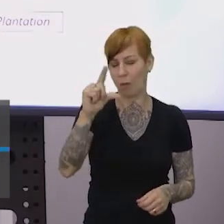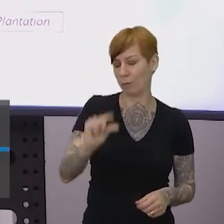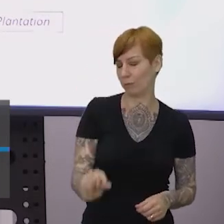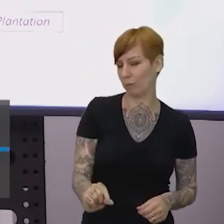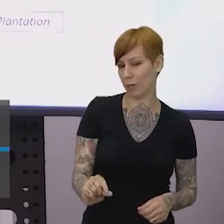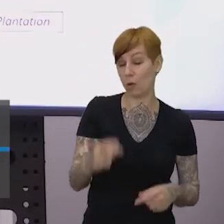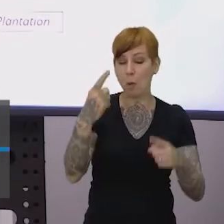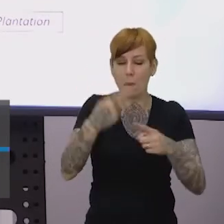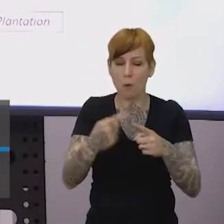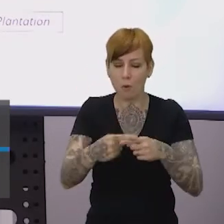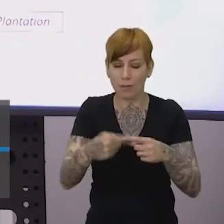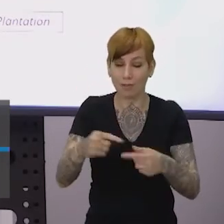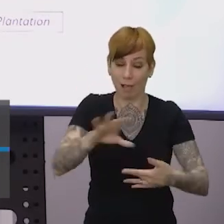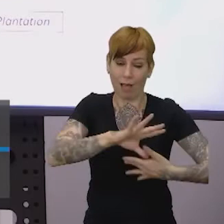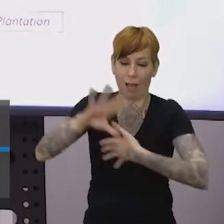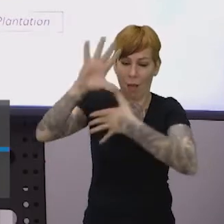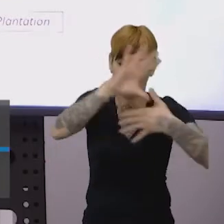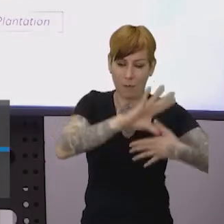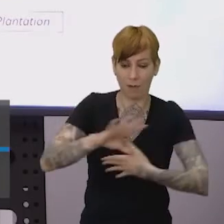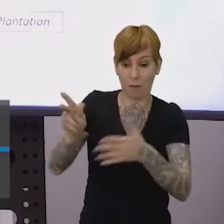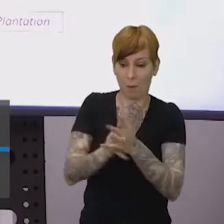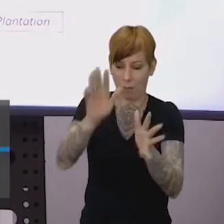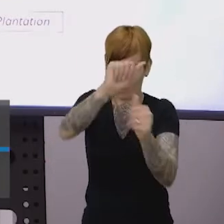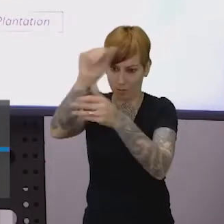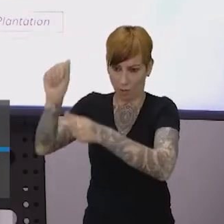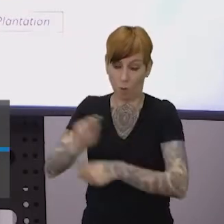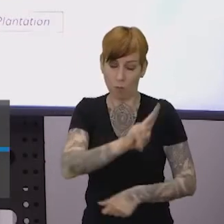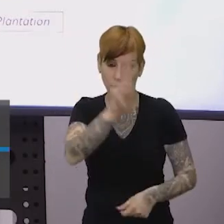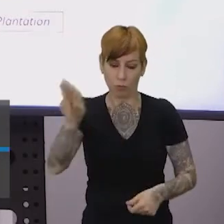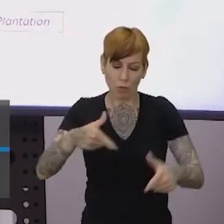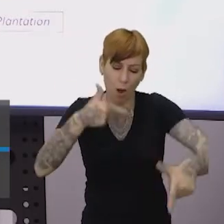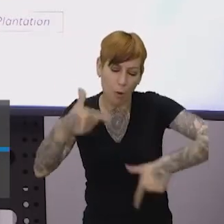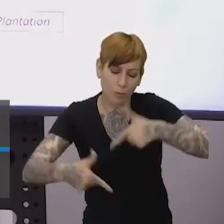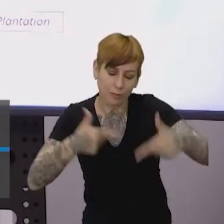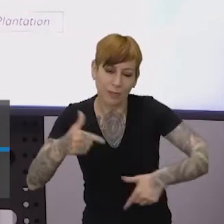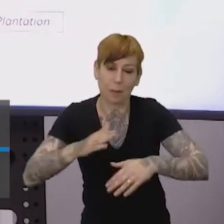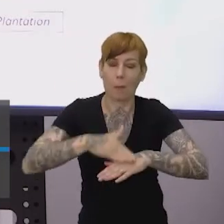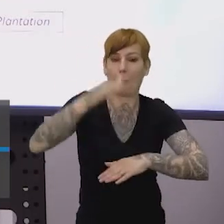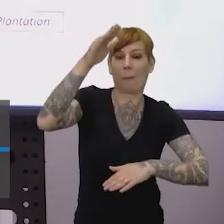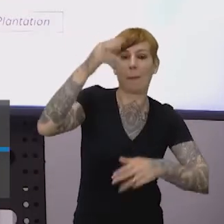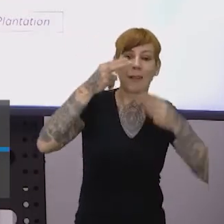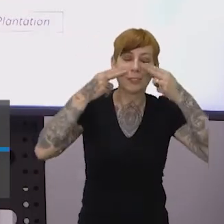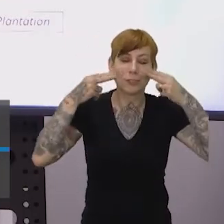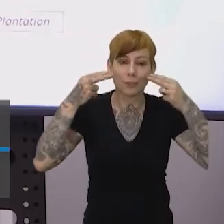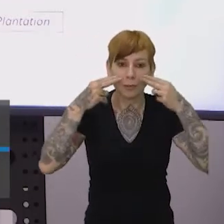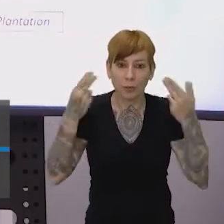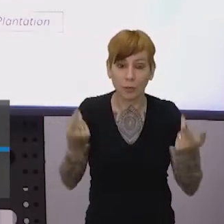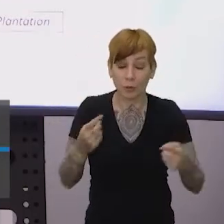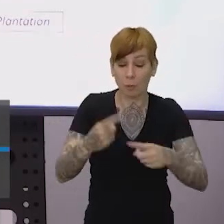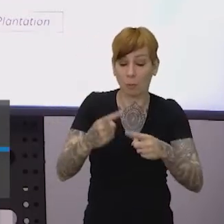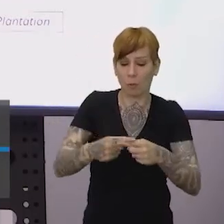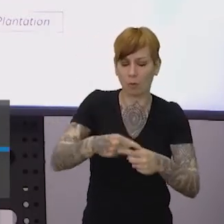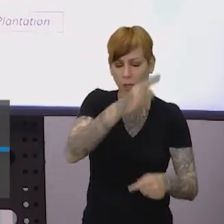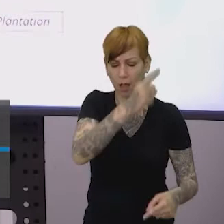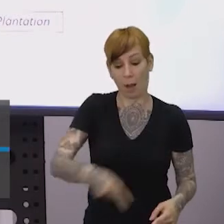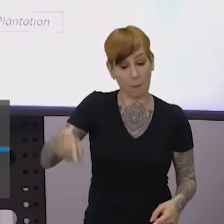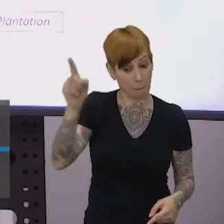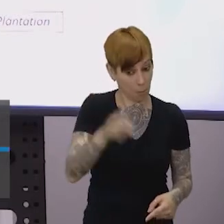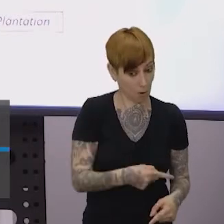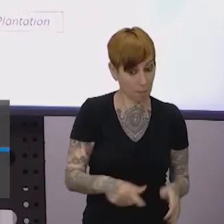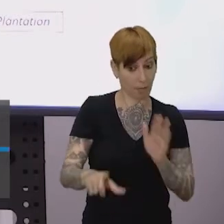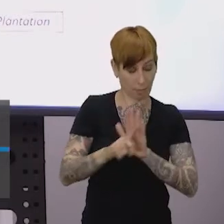escala muito maior. E como era proibida a escravização do índio, pelo menos no